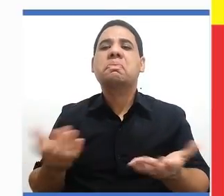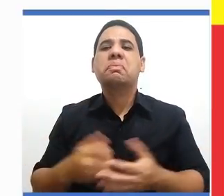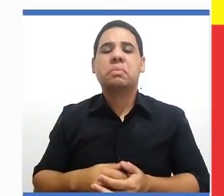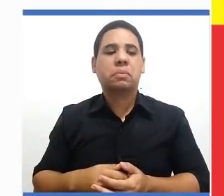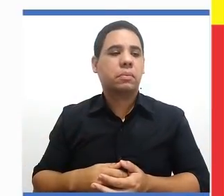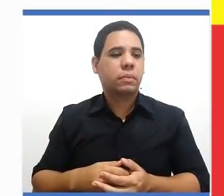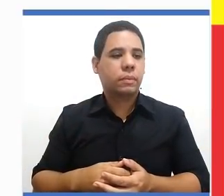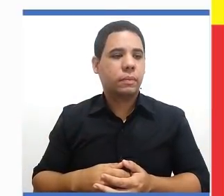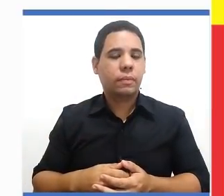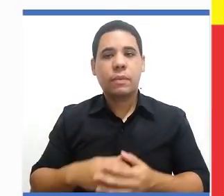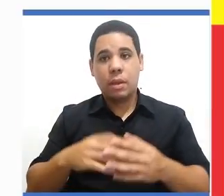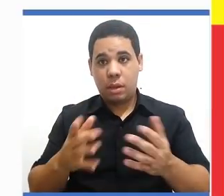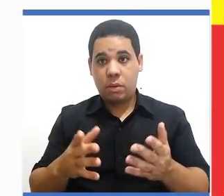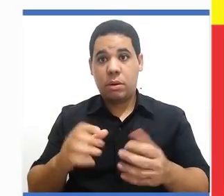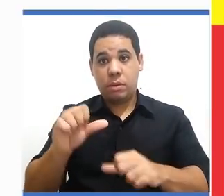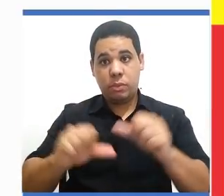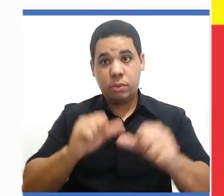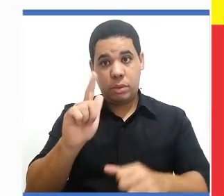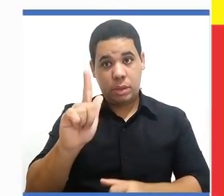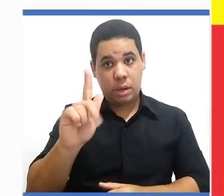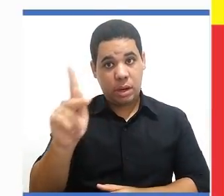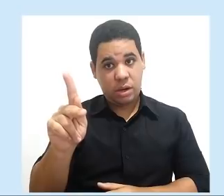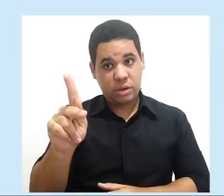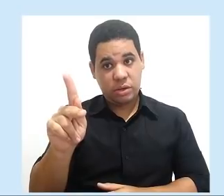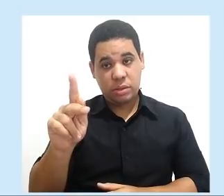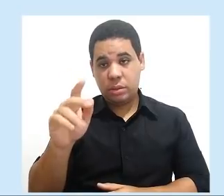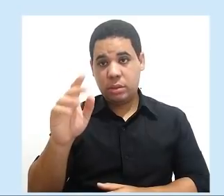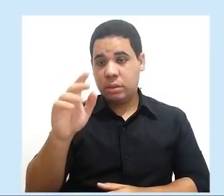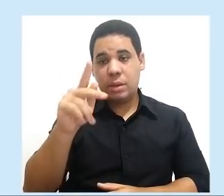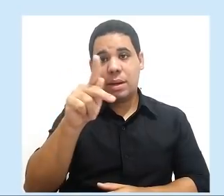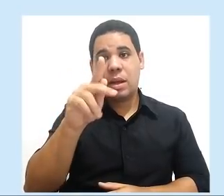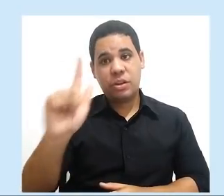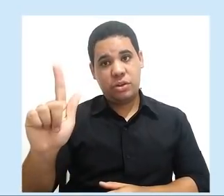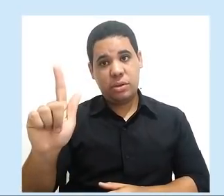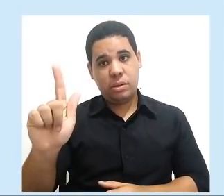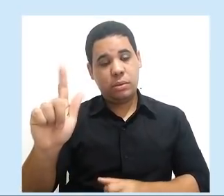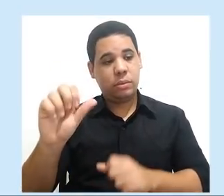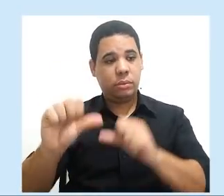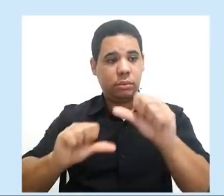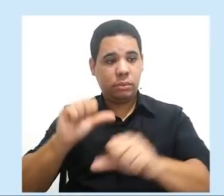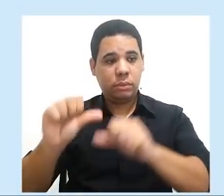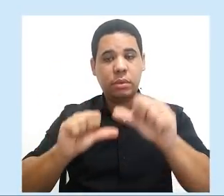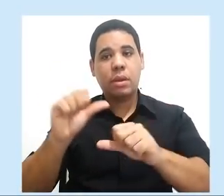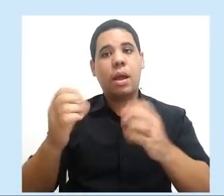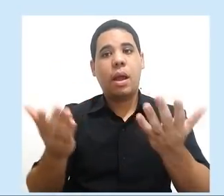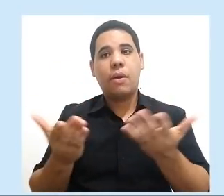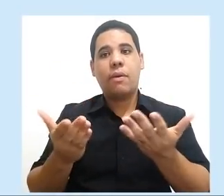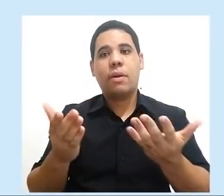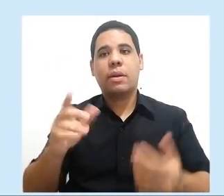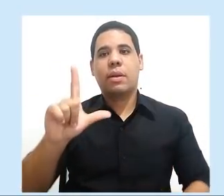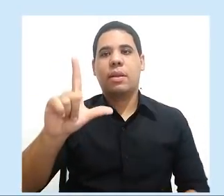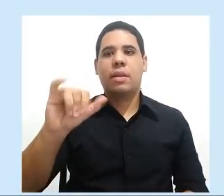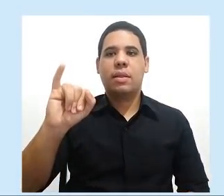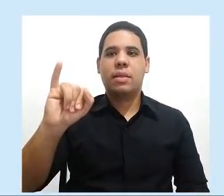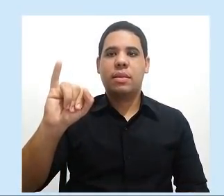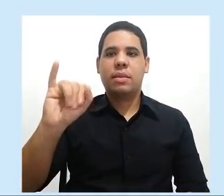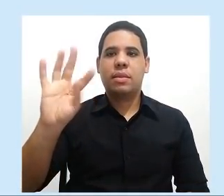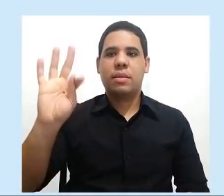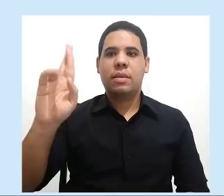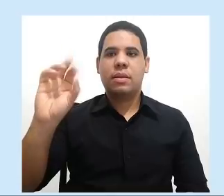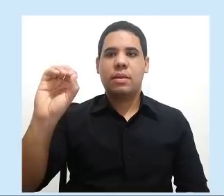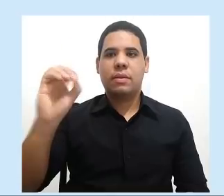as alternativas. Então, nessa questão a gente já percebe que a gente saiu do quilograma, não está mais em